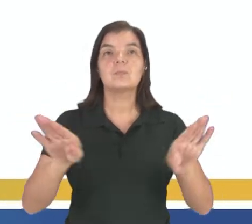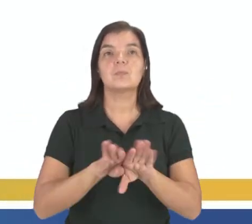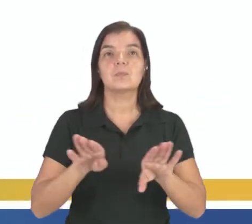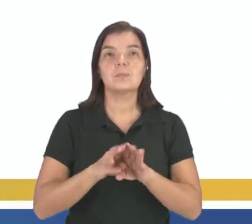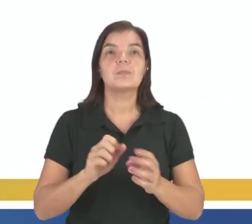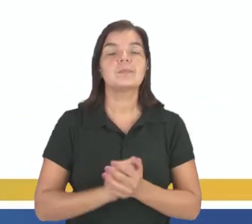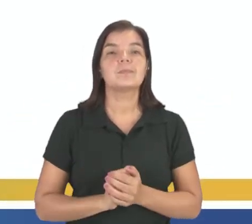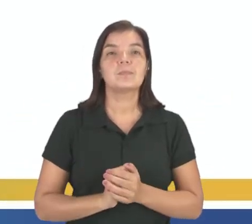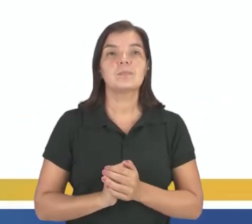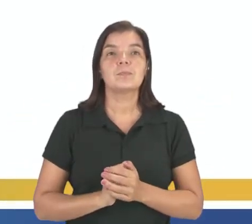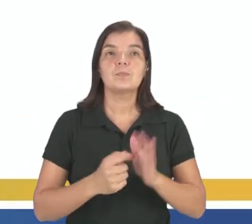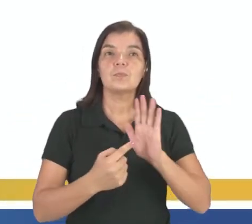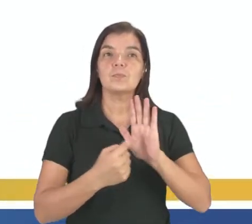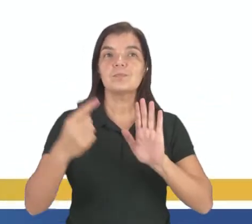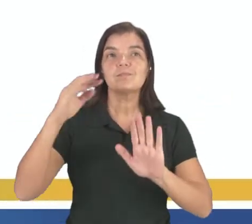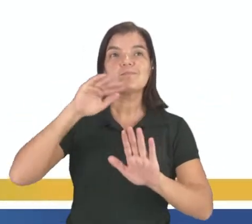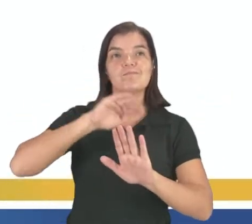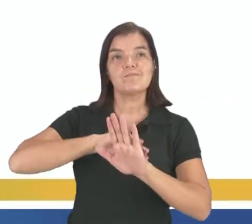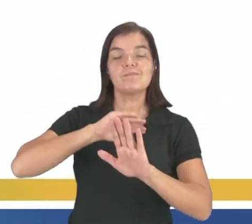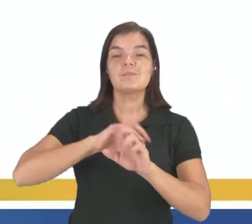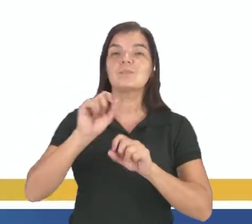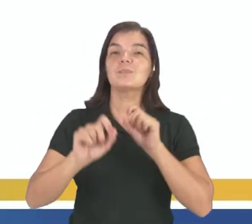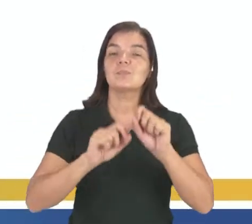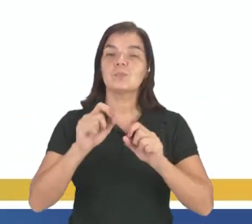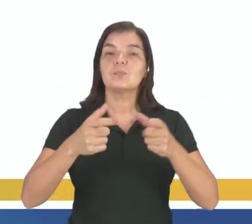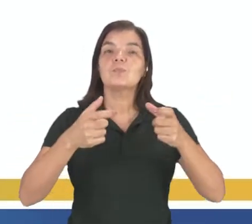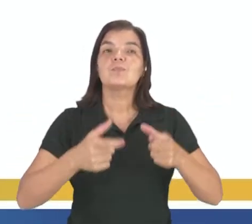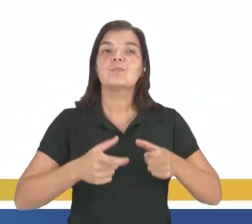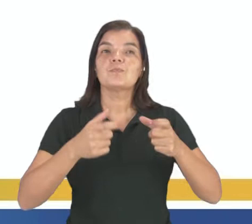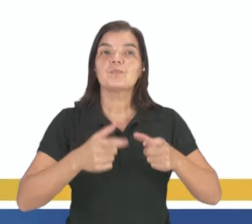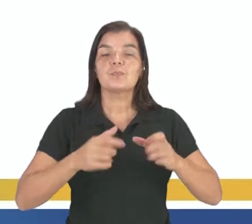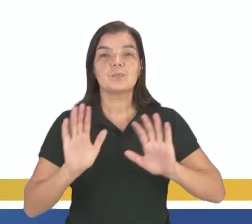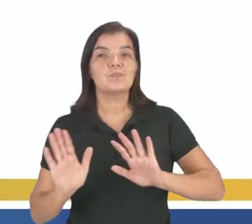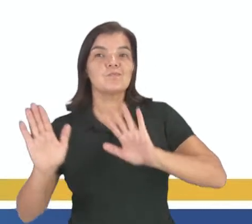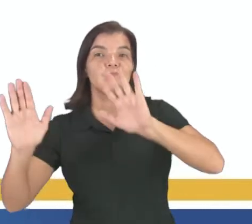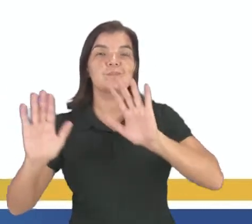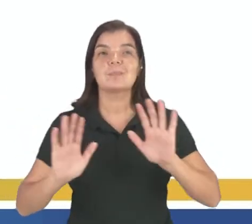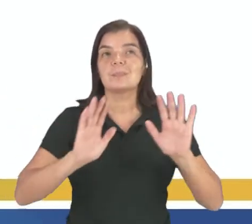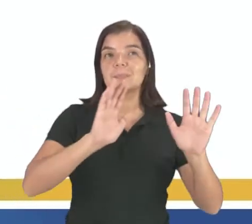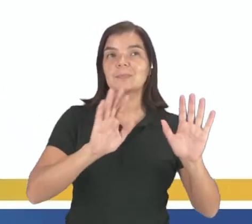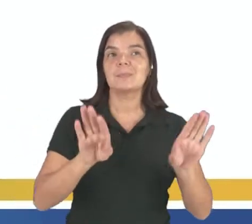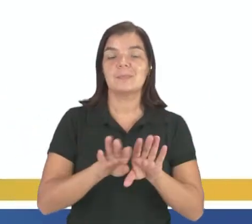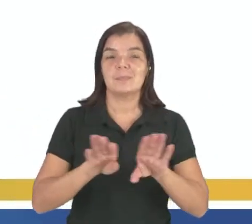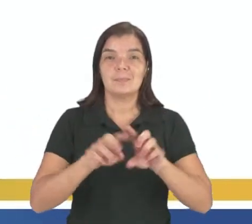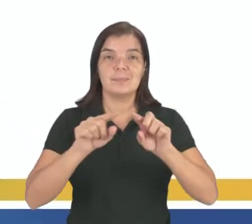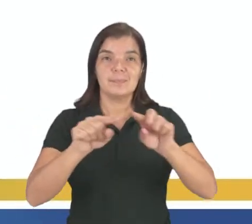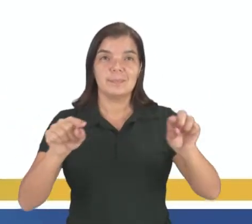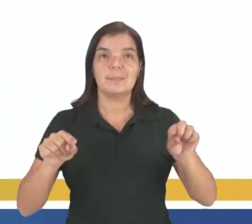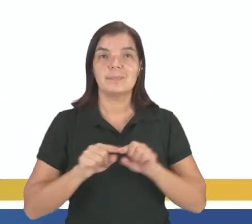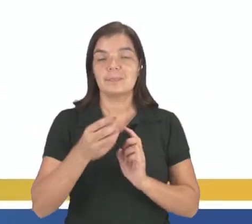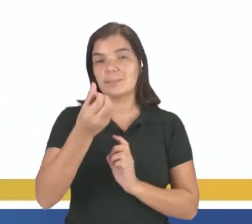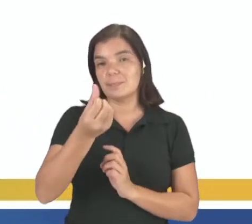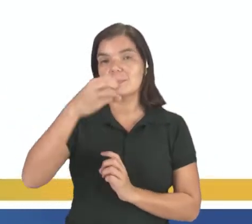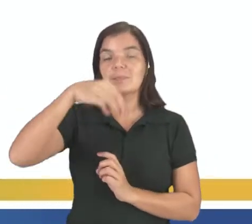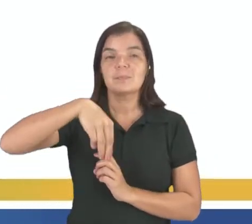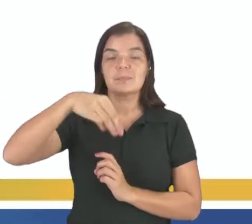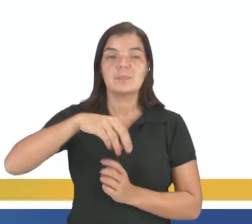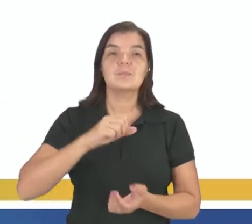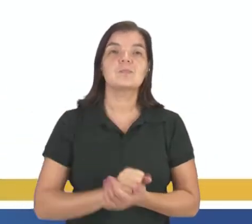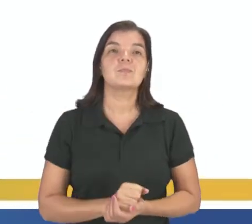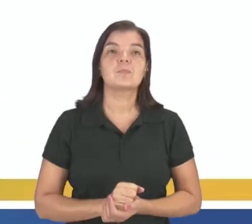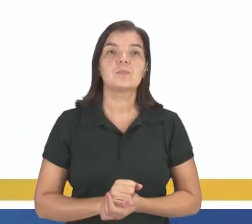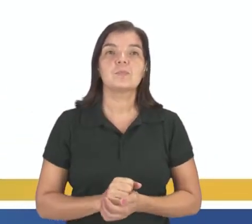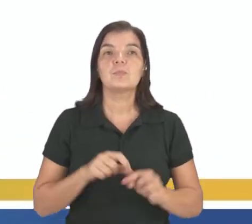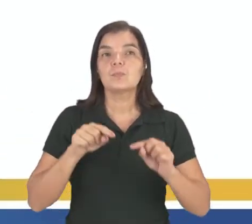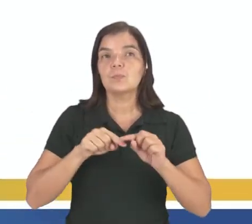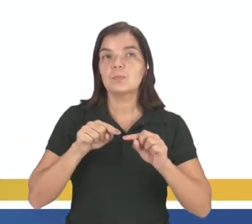laterais né e além de fundo ou linha de meta é onde fica ali a base do goleiro que fica a área né que você tem seis metros o